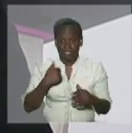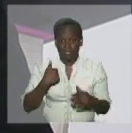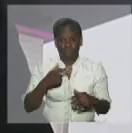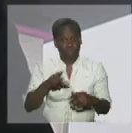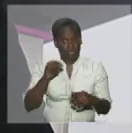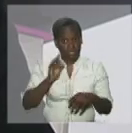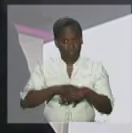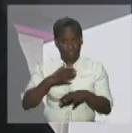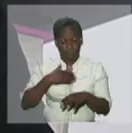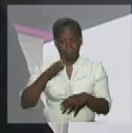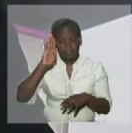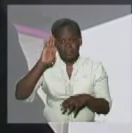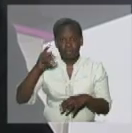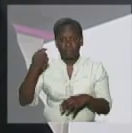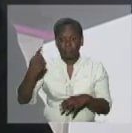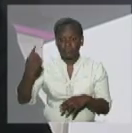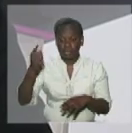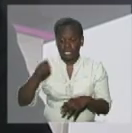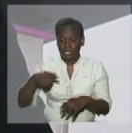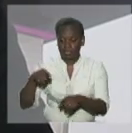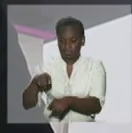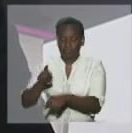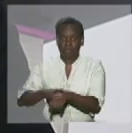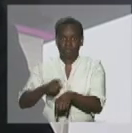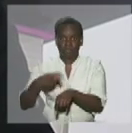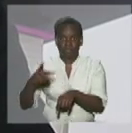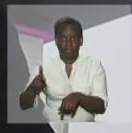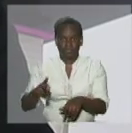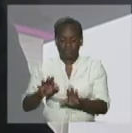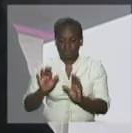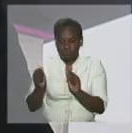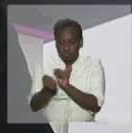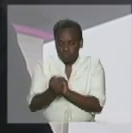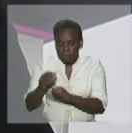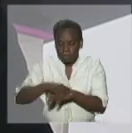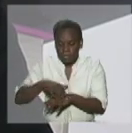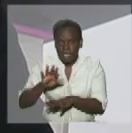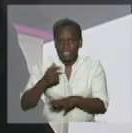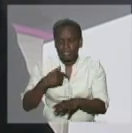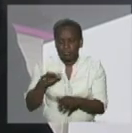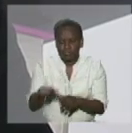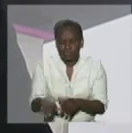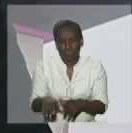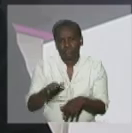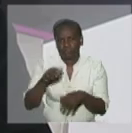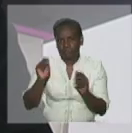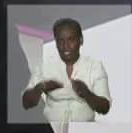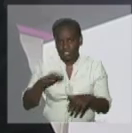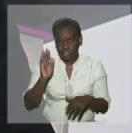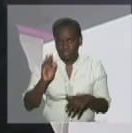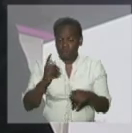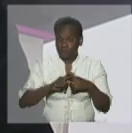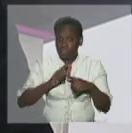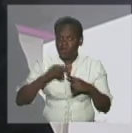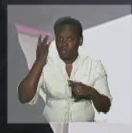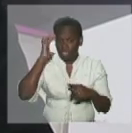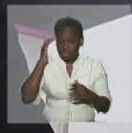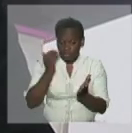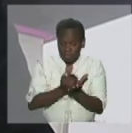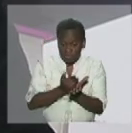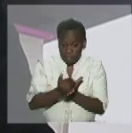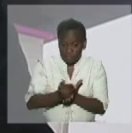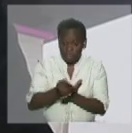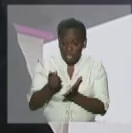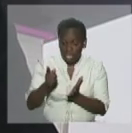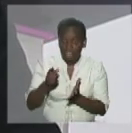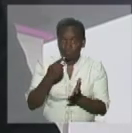assim, eu tentei priorizar pelo menos esse momento, sabe? De estar mais perto dele quando ele era muito pequeno. Porque eu acho que é a partir